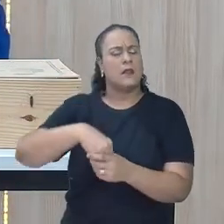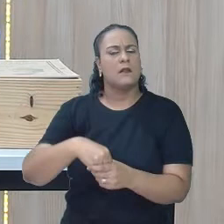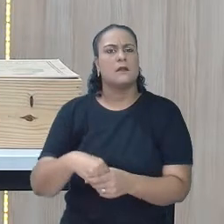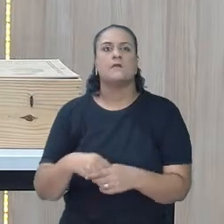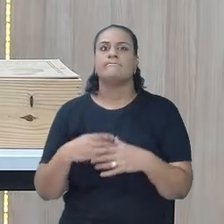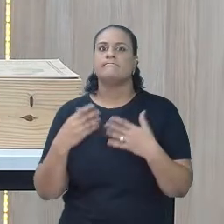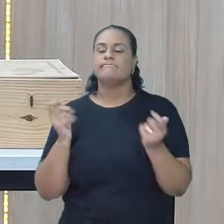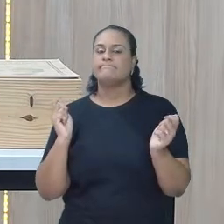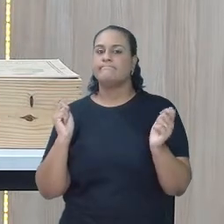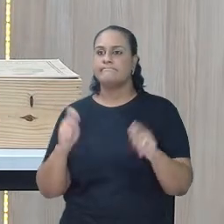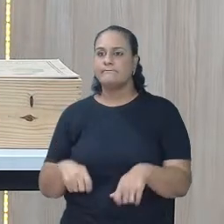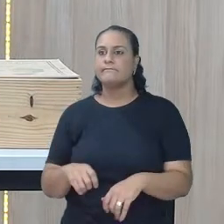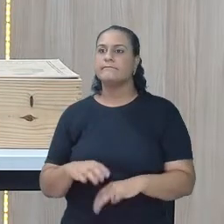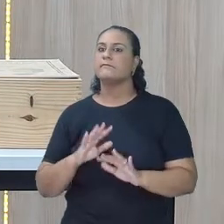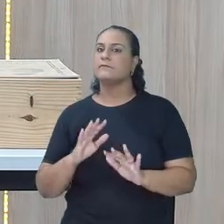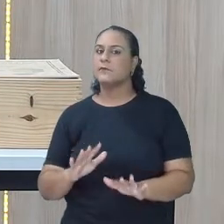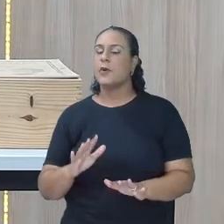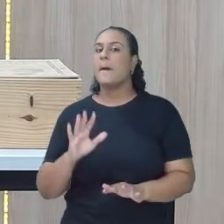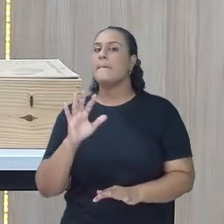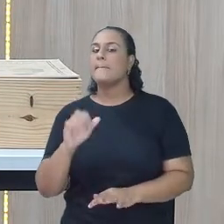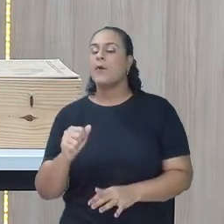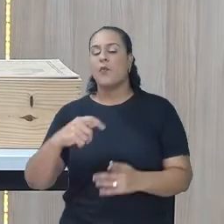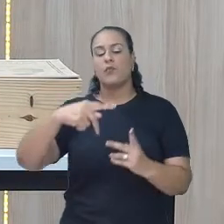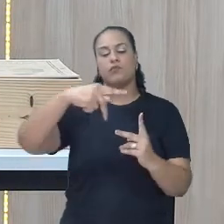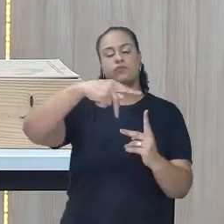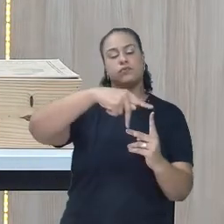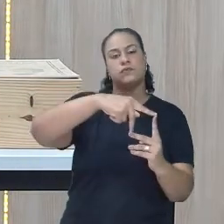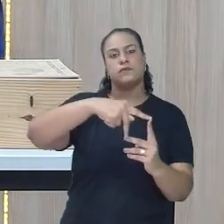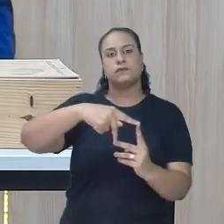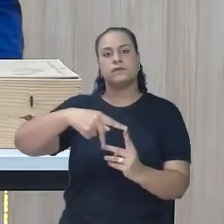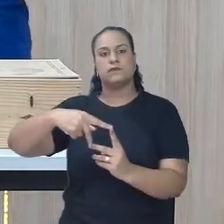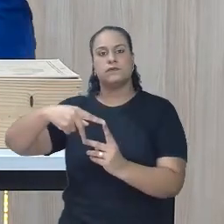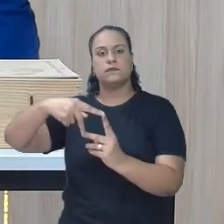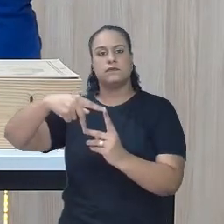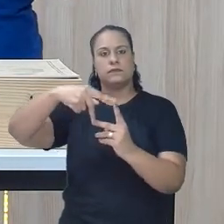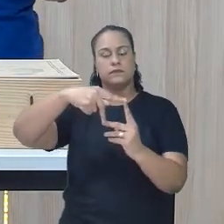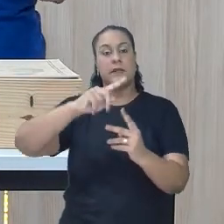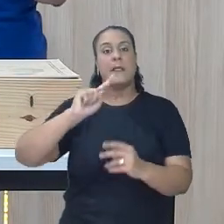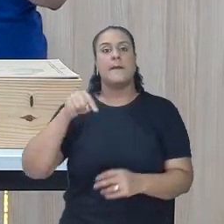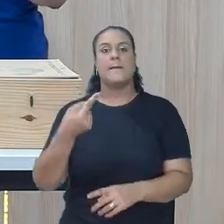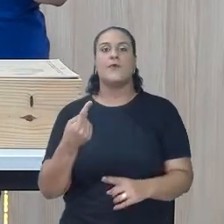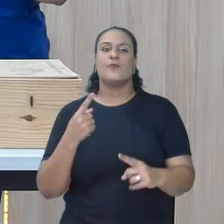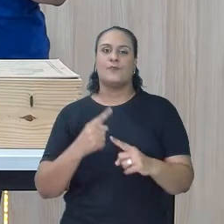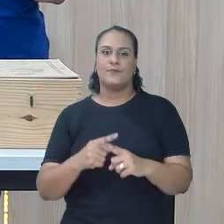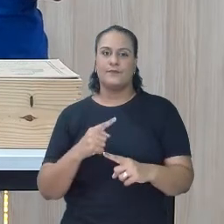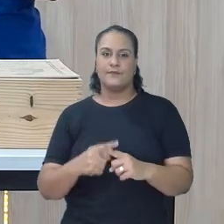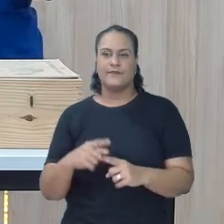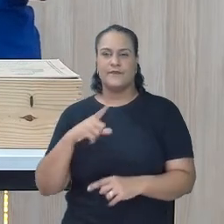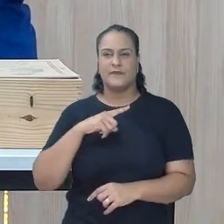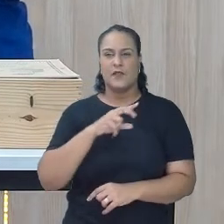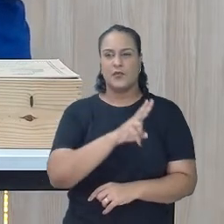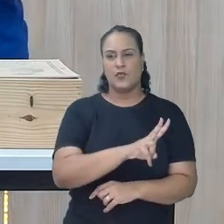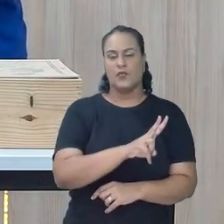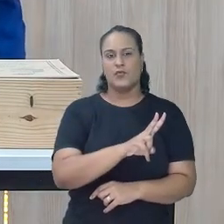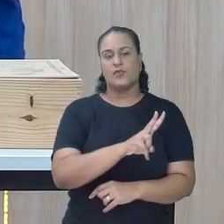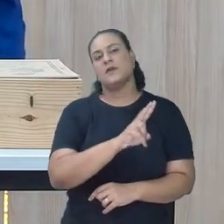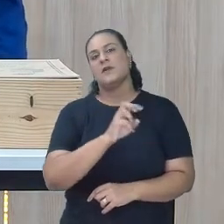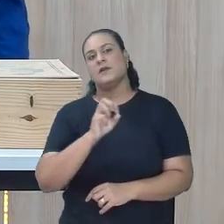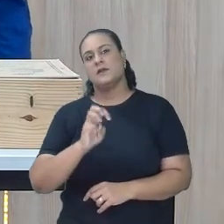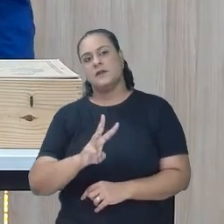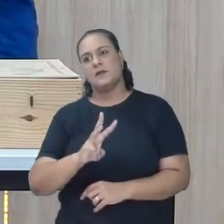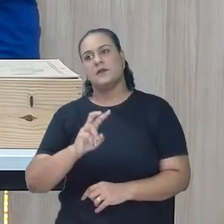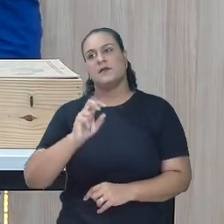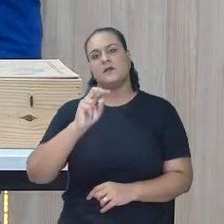as quantidades que cabiam em cada uma das dimensões e fizemos a multiplicação, certo? Então, aí a gente tinha 2, 3 e 2. Quando a